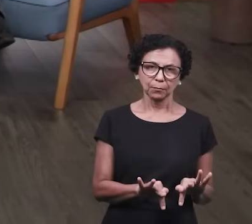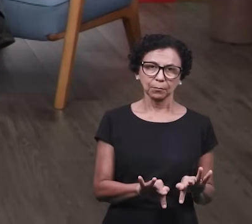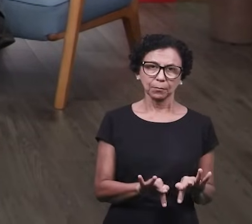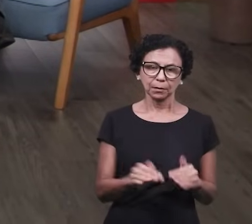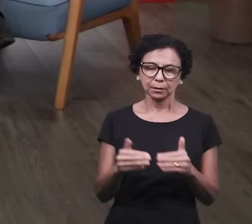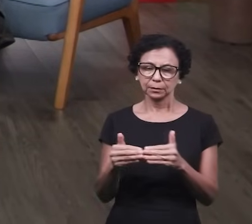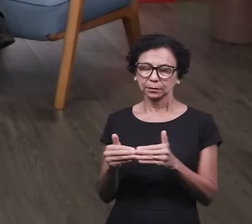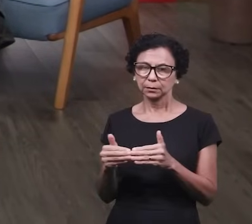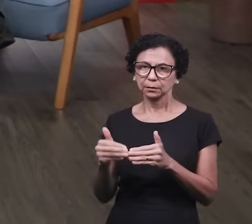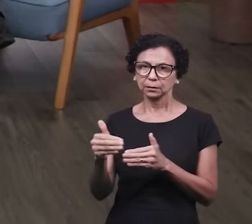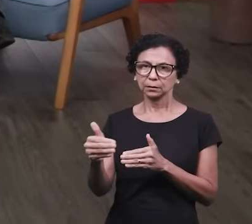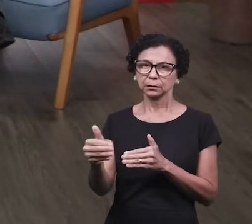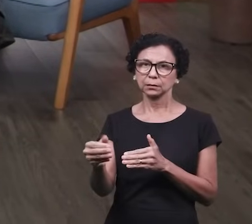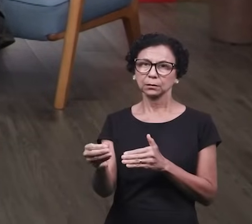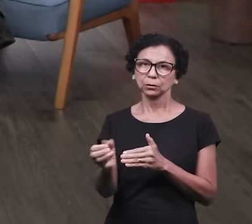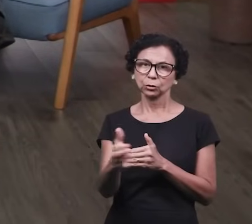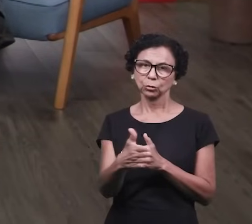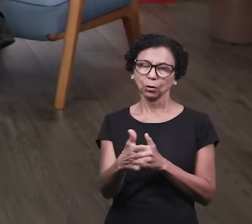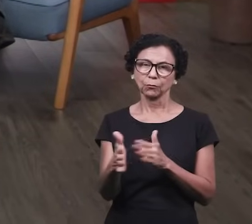inicia-se uma nova estação.